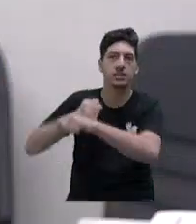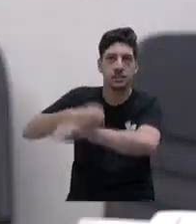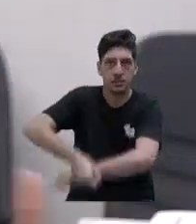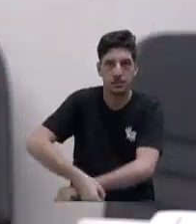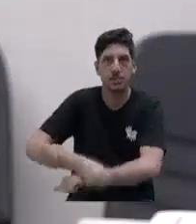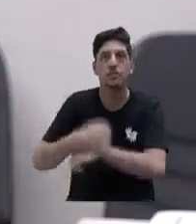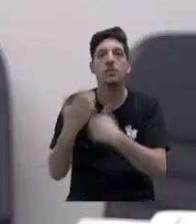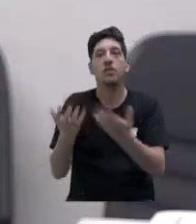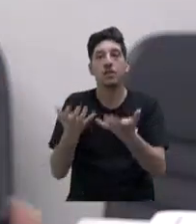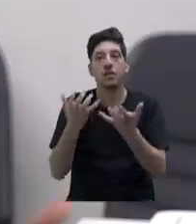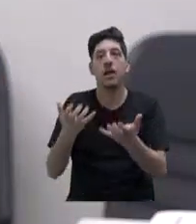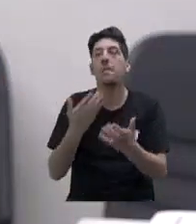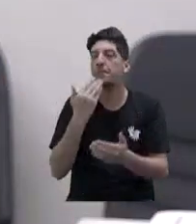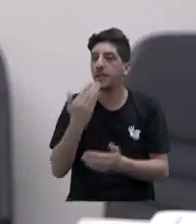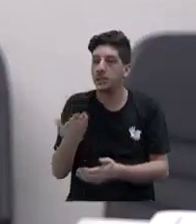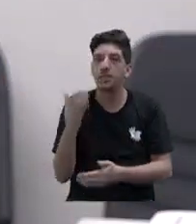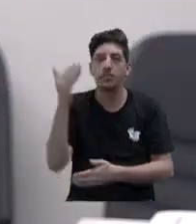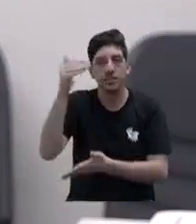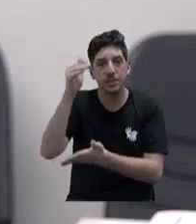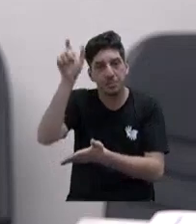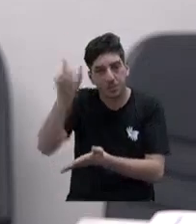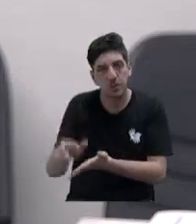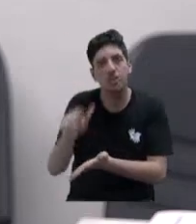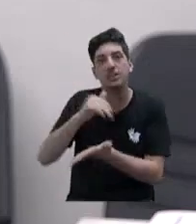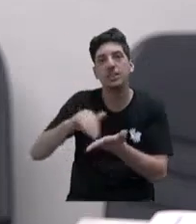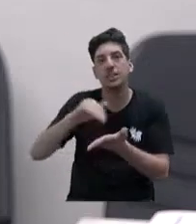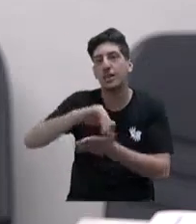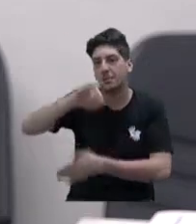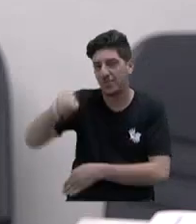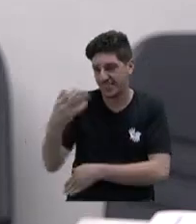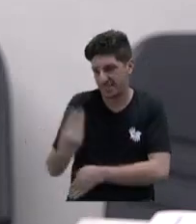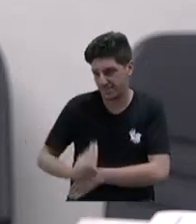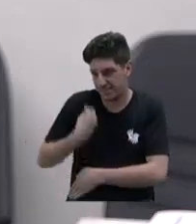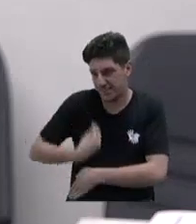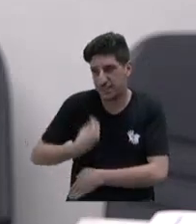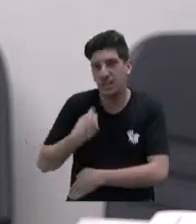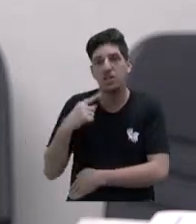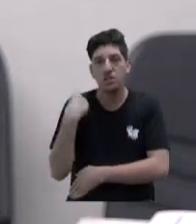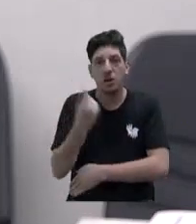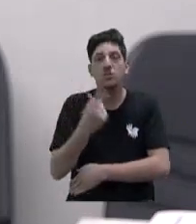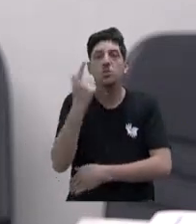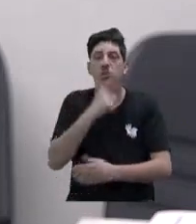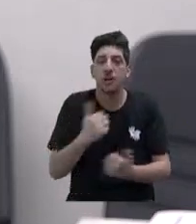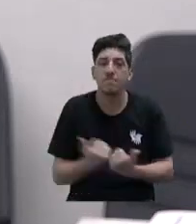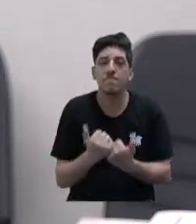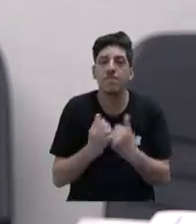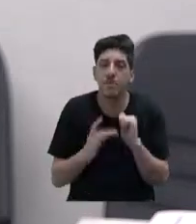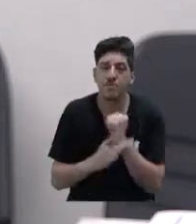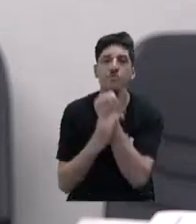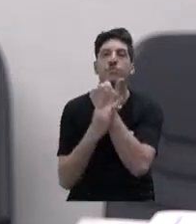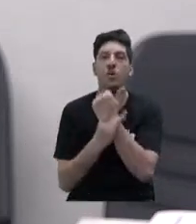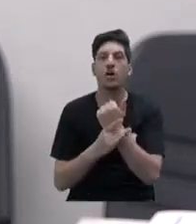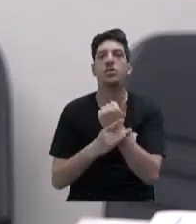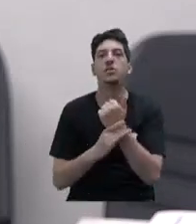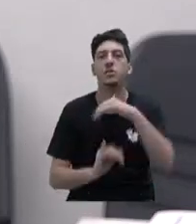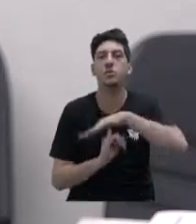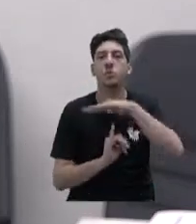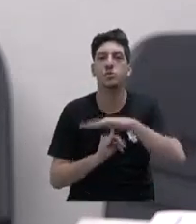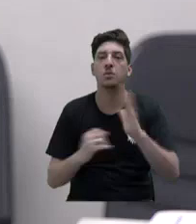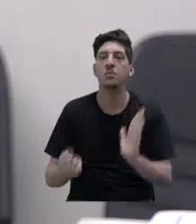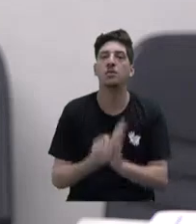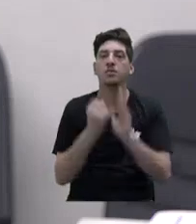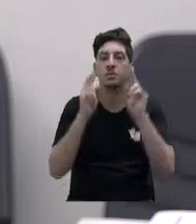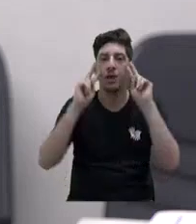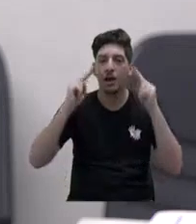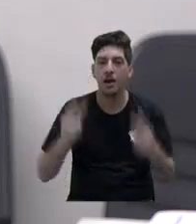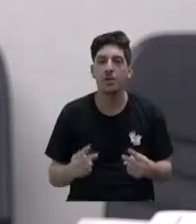quero muito pedir mesmo, secretário, aproveitando a sua presença, que a gente possa fortalecer o Instituto de Patrimônio para reconhecer essas senzalas. Isso